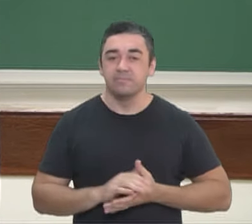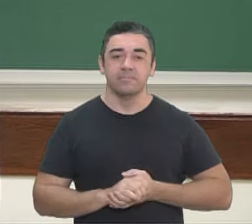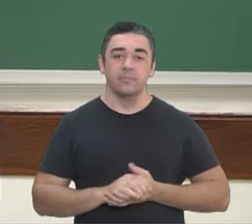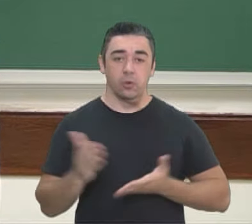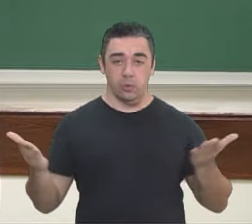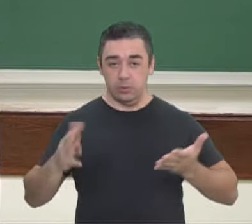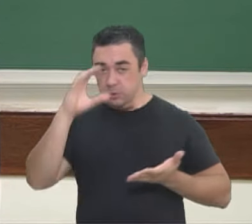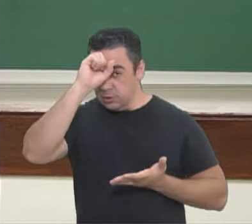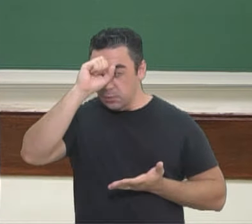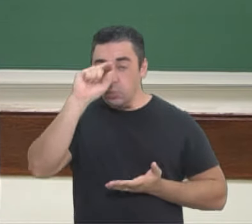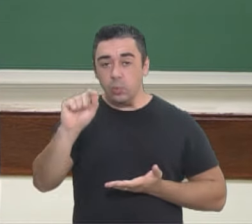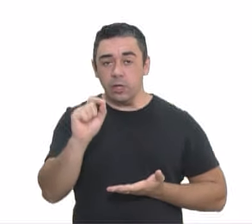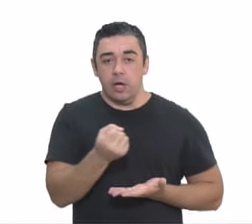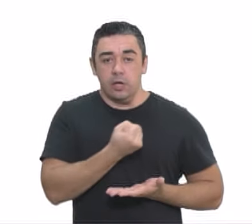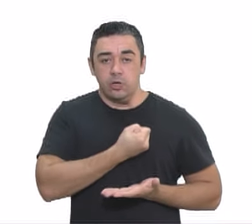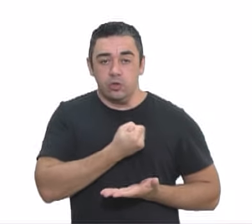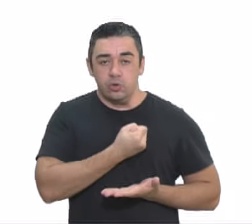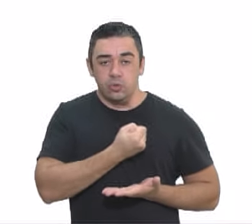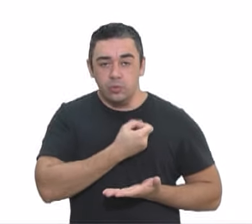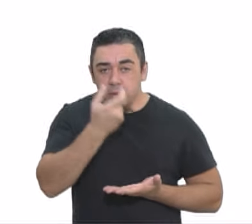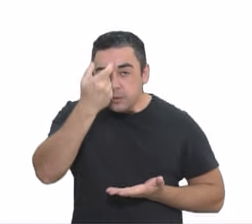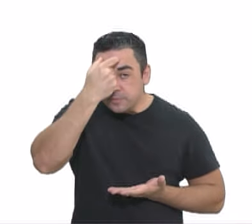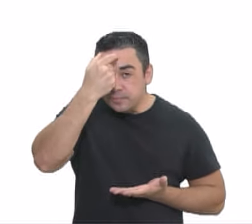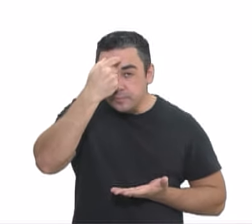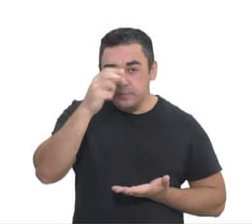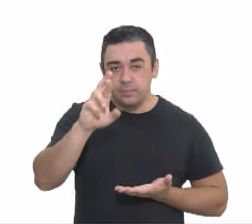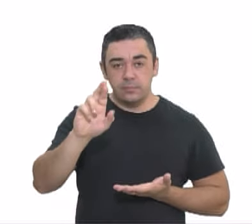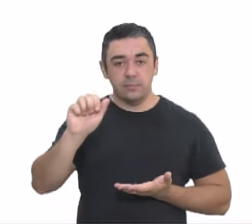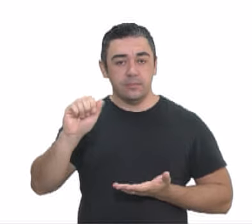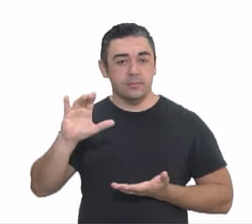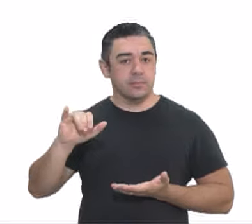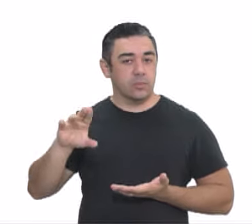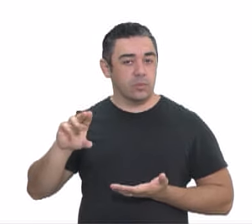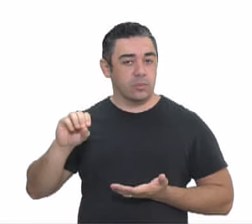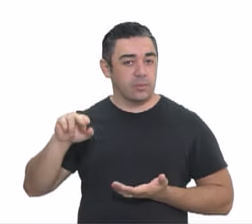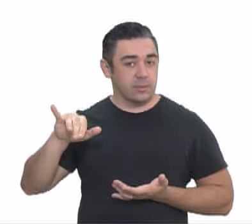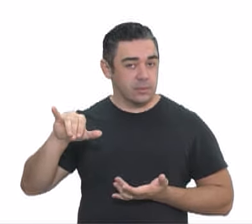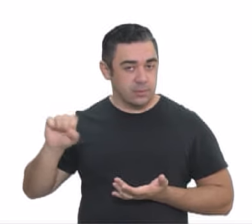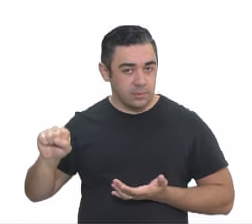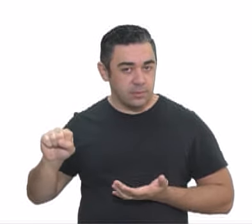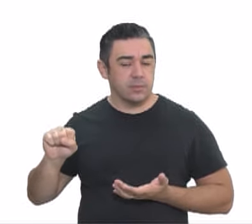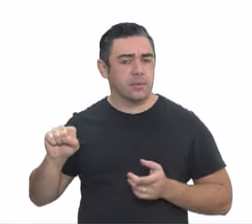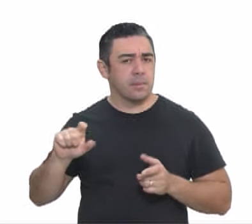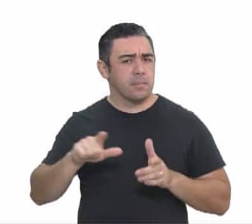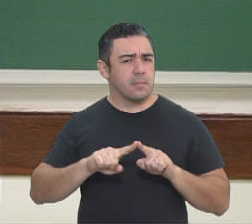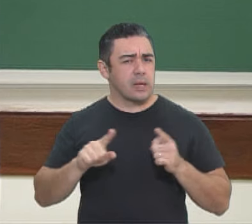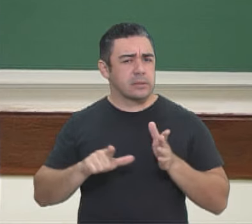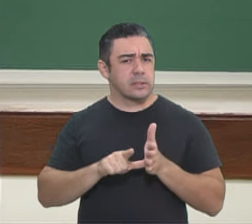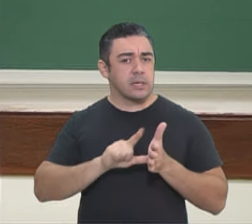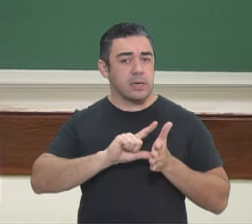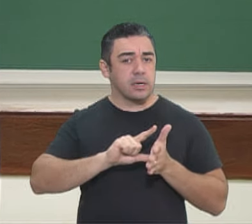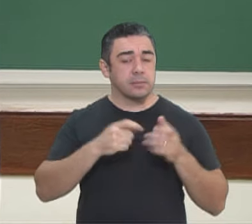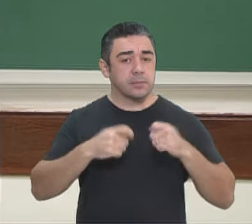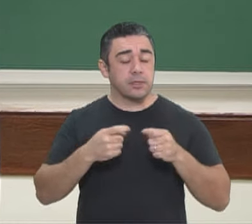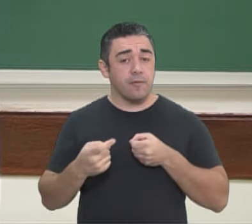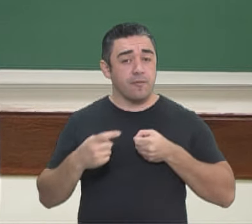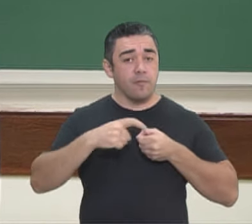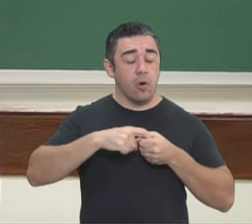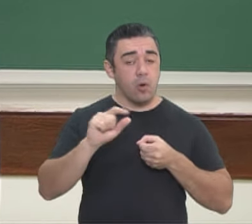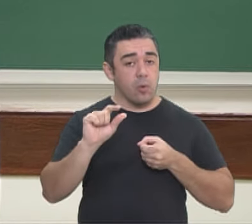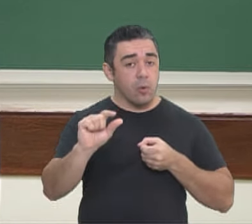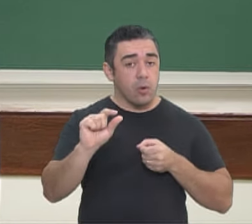vamos estar aprendendo aí sobre os números racionais, adição algébrica dos números racionais. Só que antes disso, pessoal, nós temos que voltar um pouquinho para